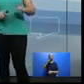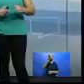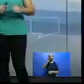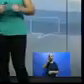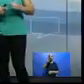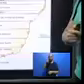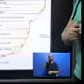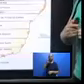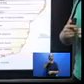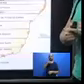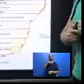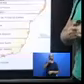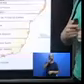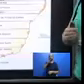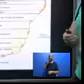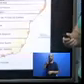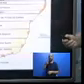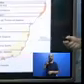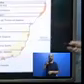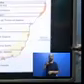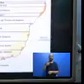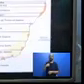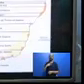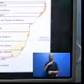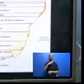meu filho. Hereditário.